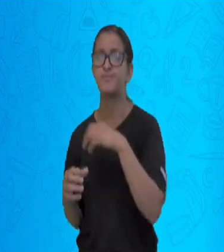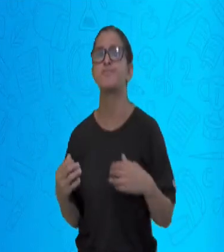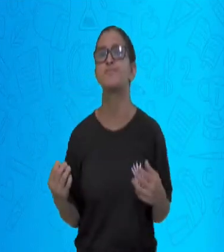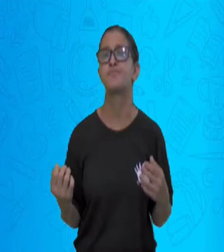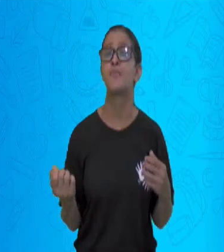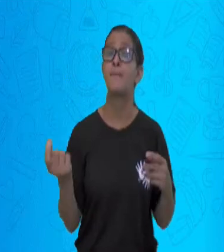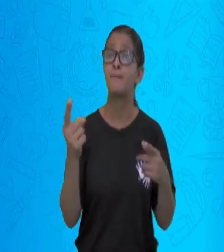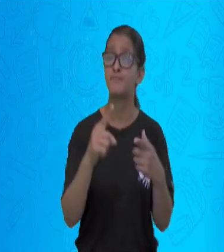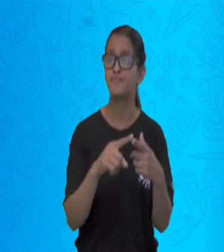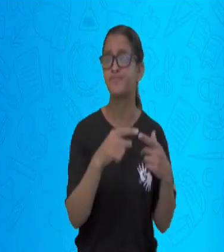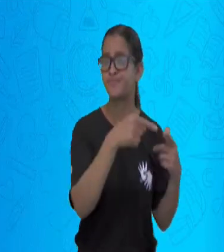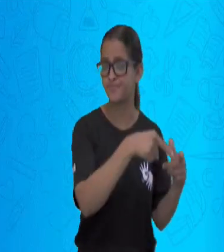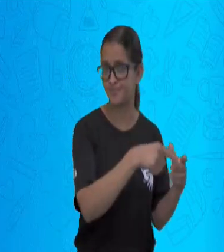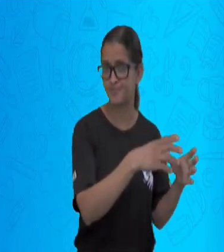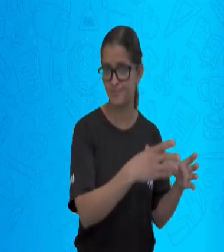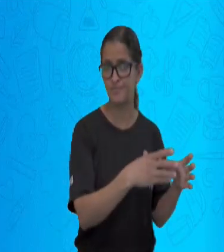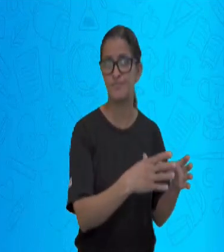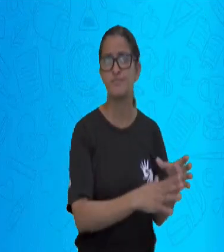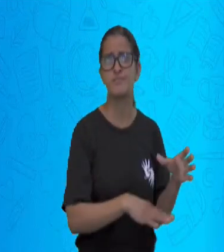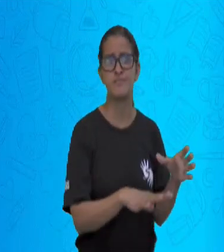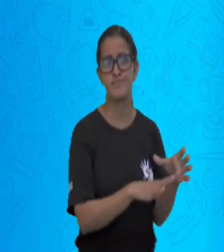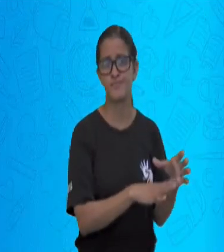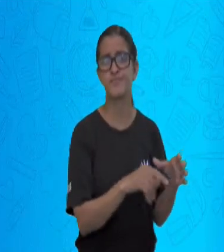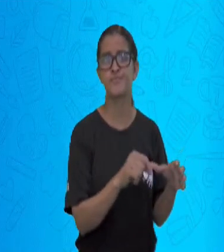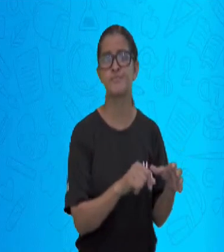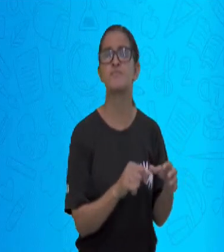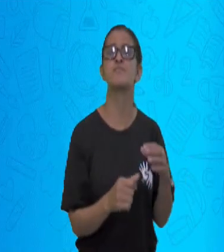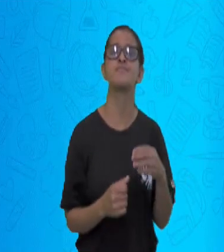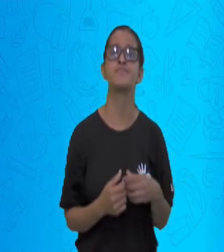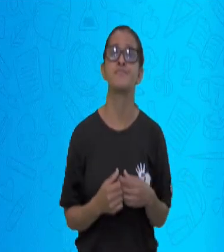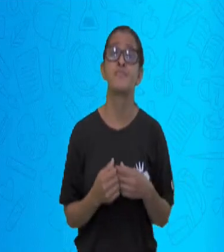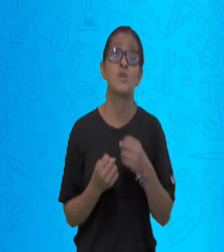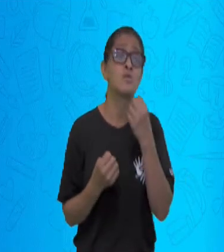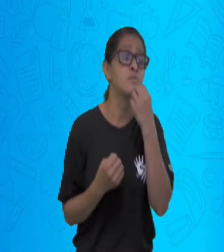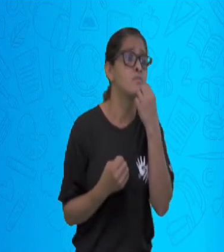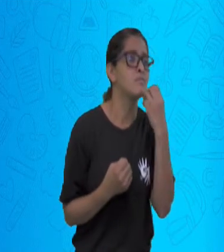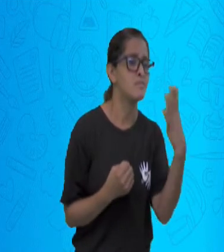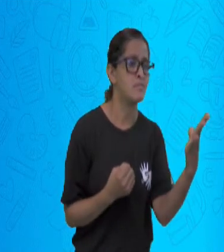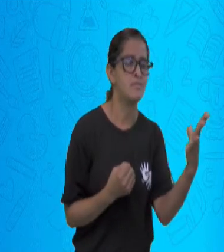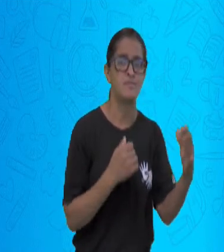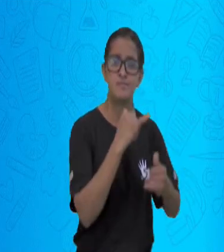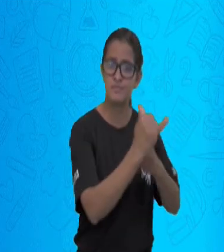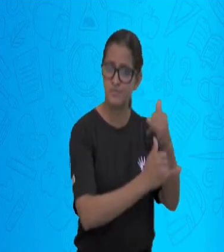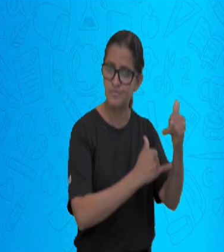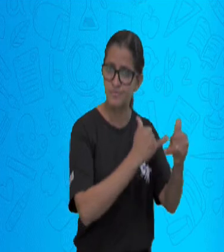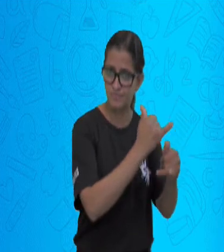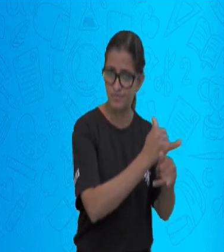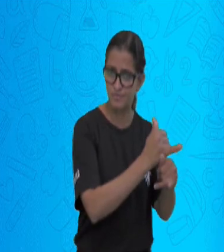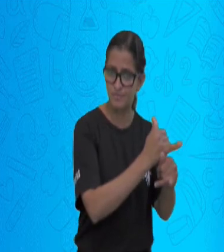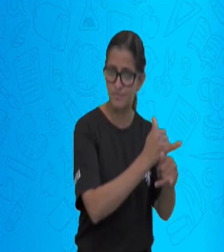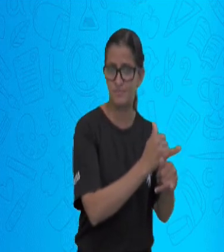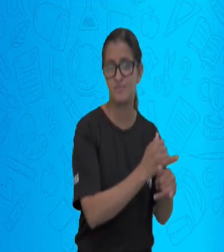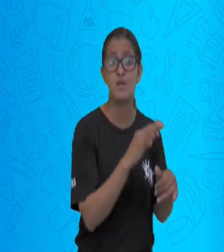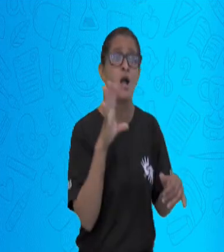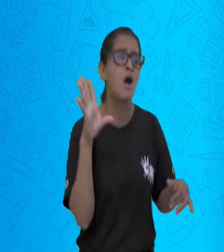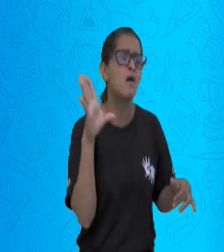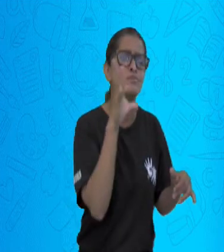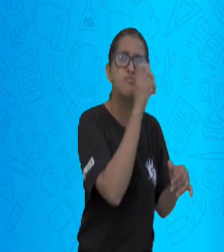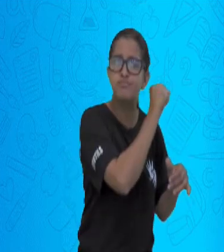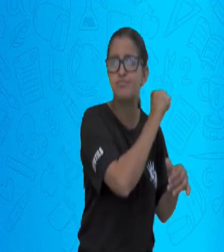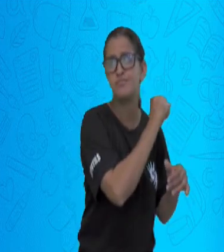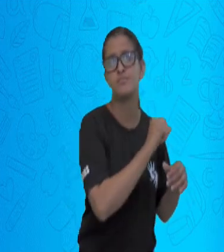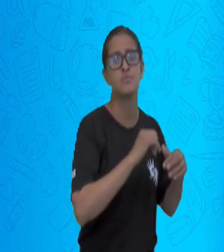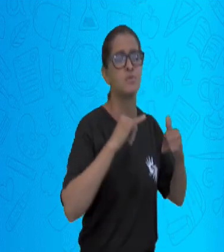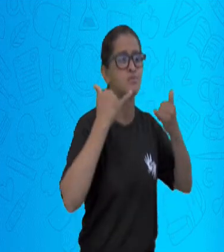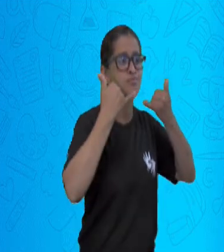da tecnologia veio para trazer, trouxe para nós. De benefício, nós temos o quê? Rápido acesso